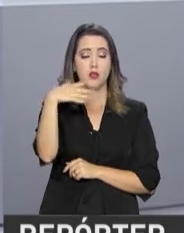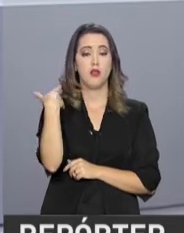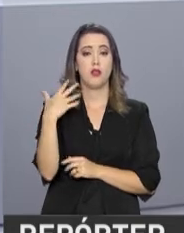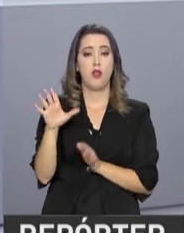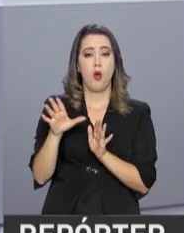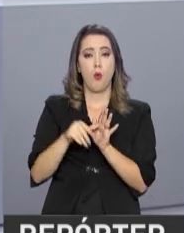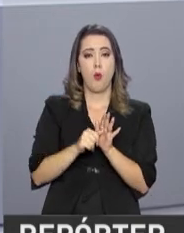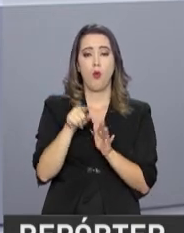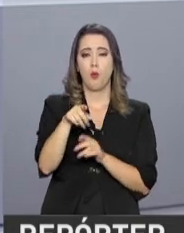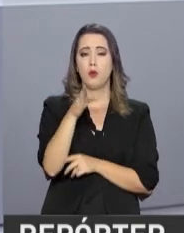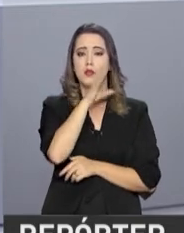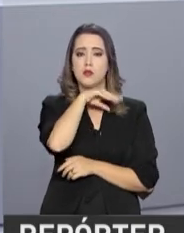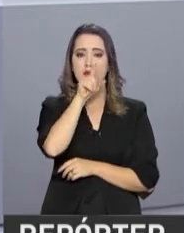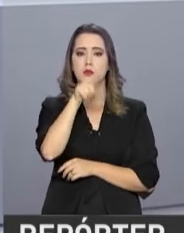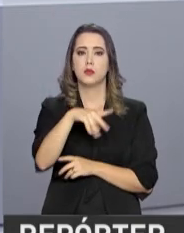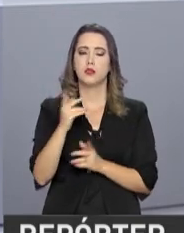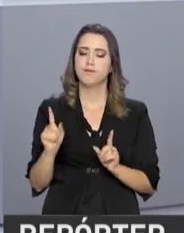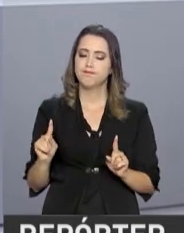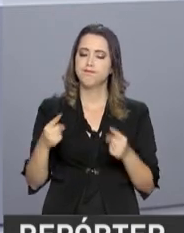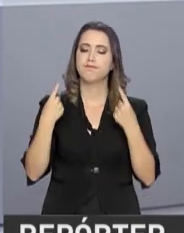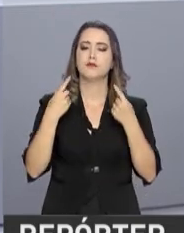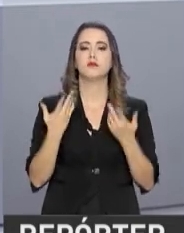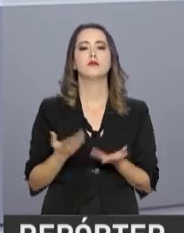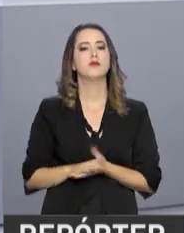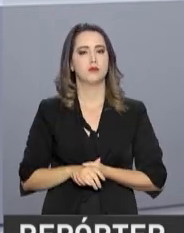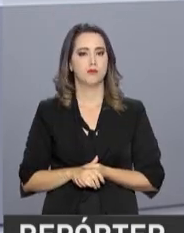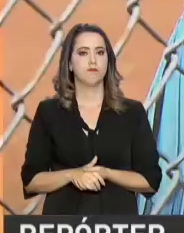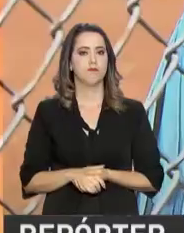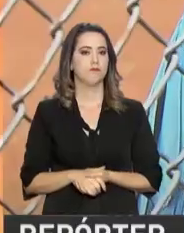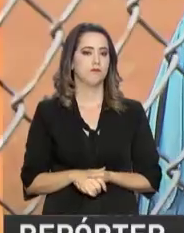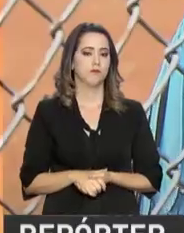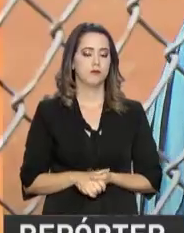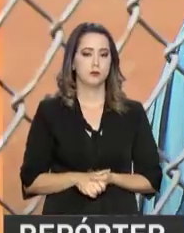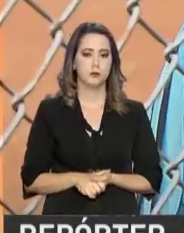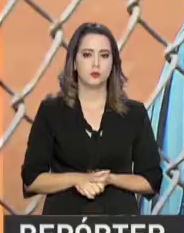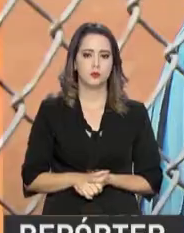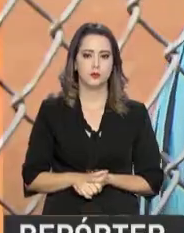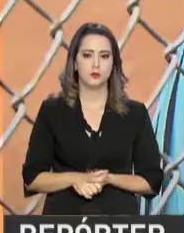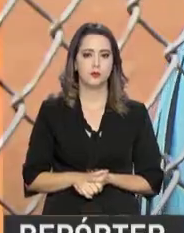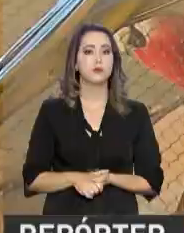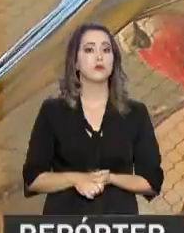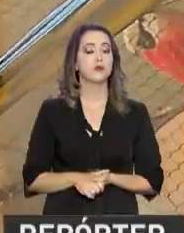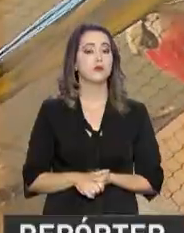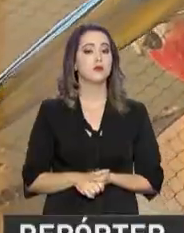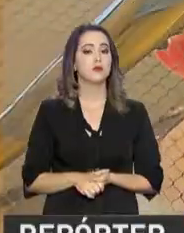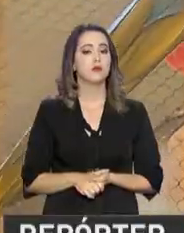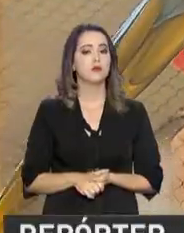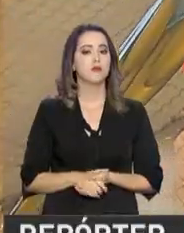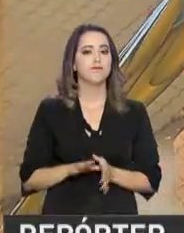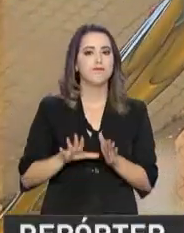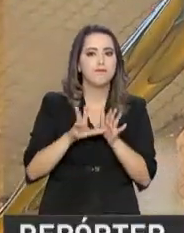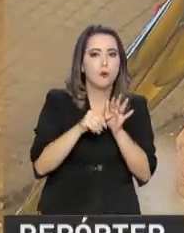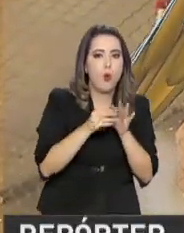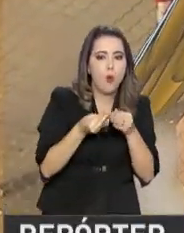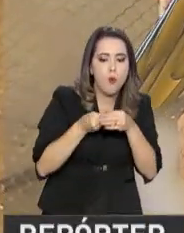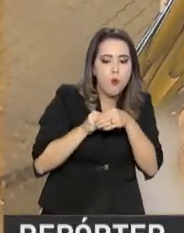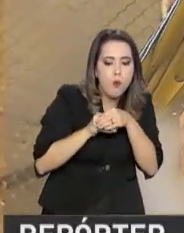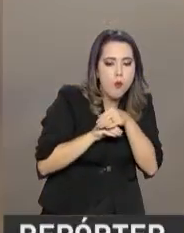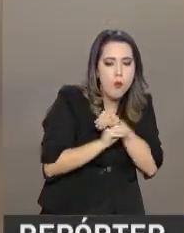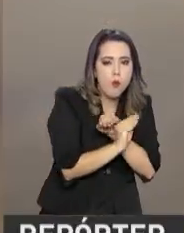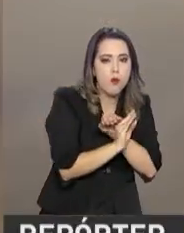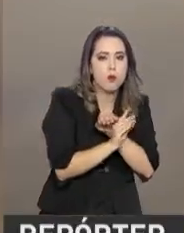tráfico desses animais ainda é o maior desafio é o tráfico de animais silvestres